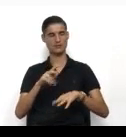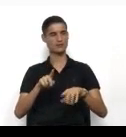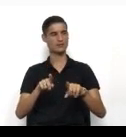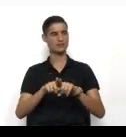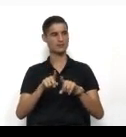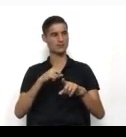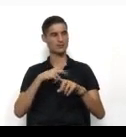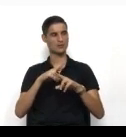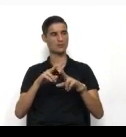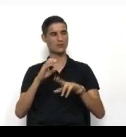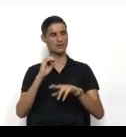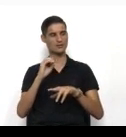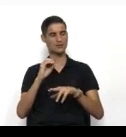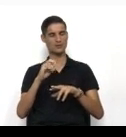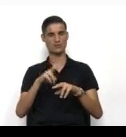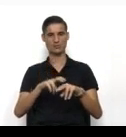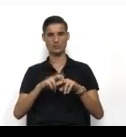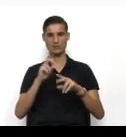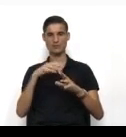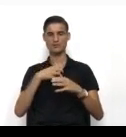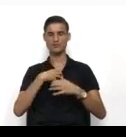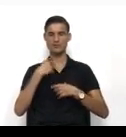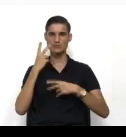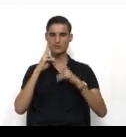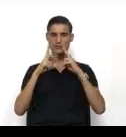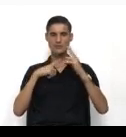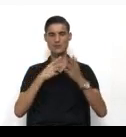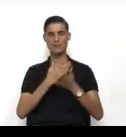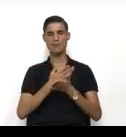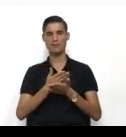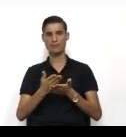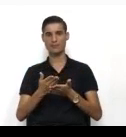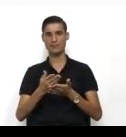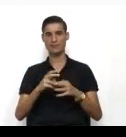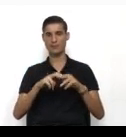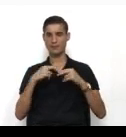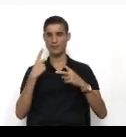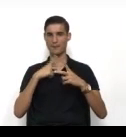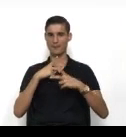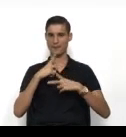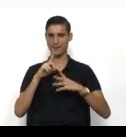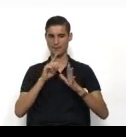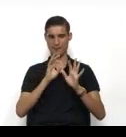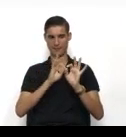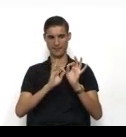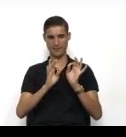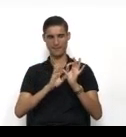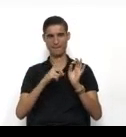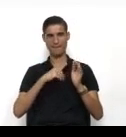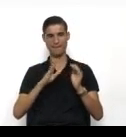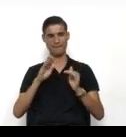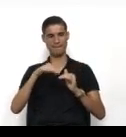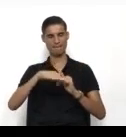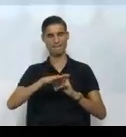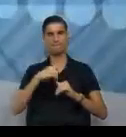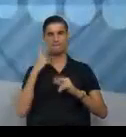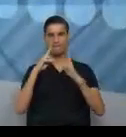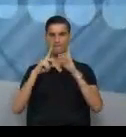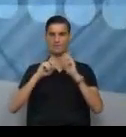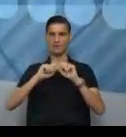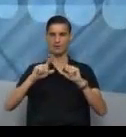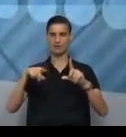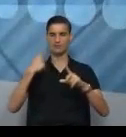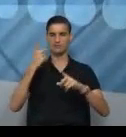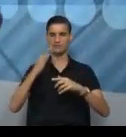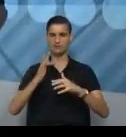igual a zero. Então, essas são as condições que nós temos iniciais. Então, nós temos aí a nossa equação da onda. Depois, em slides que